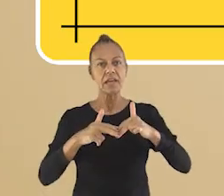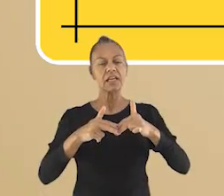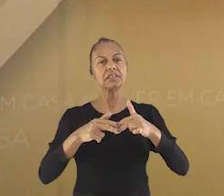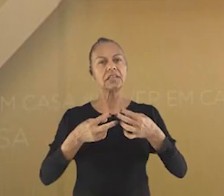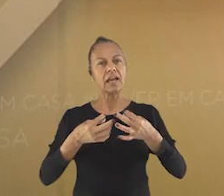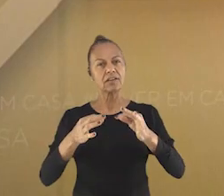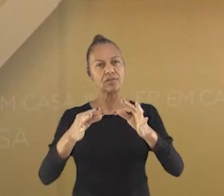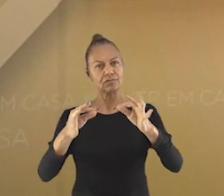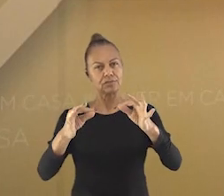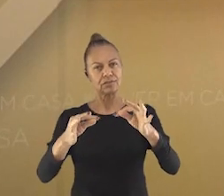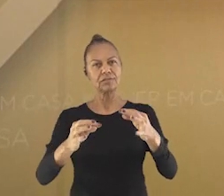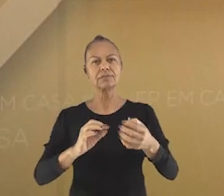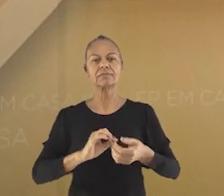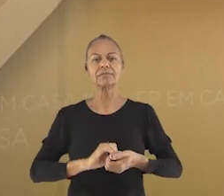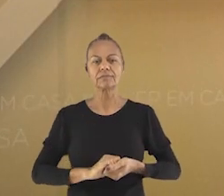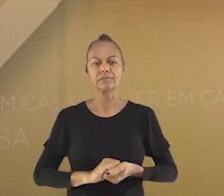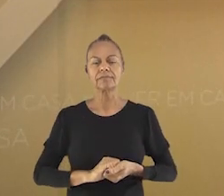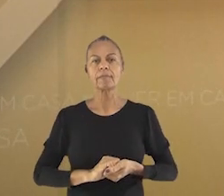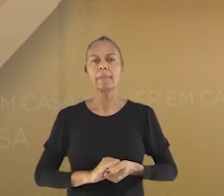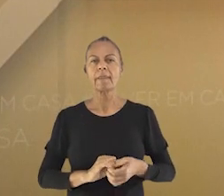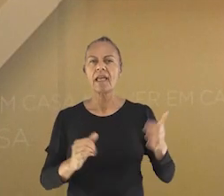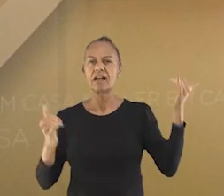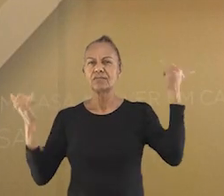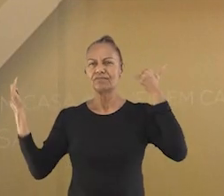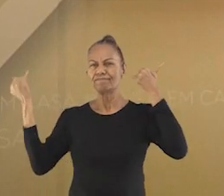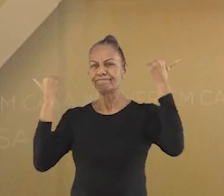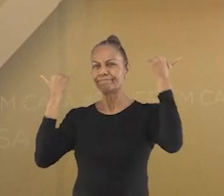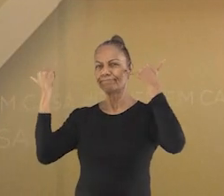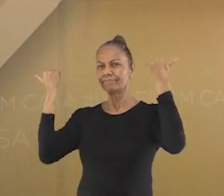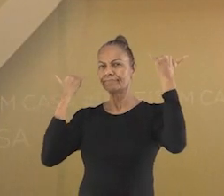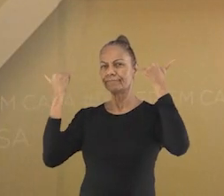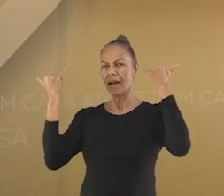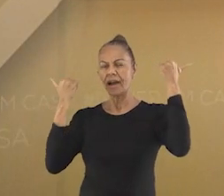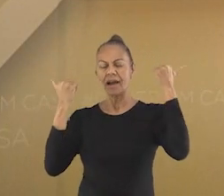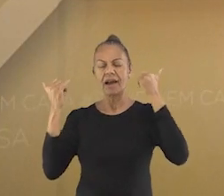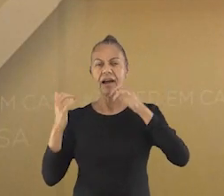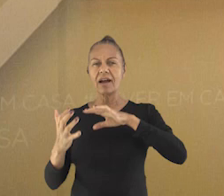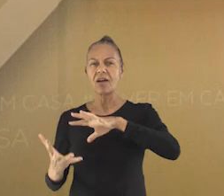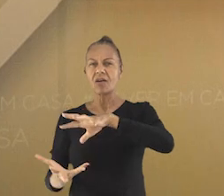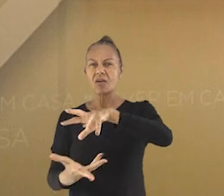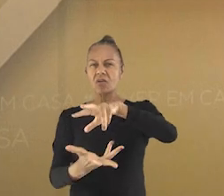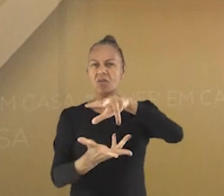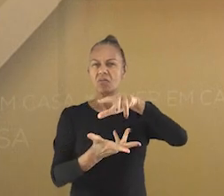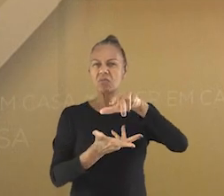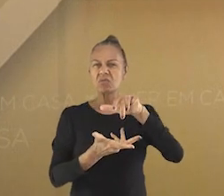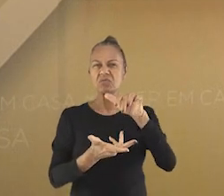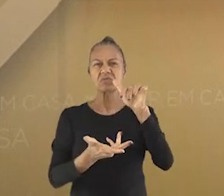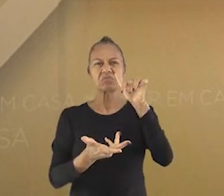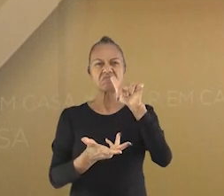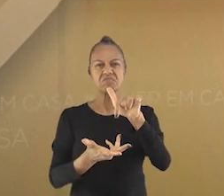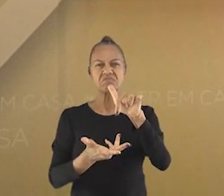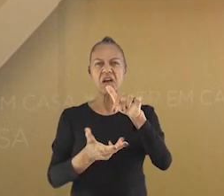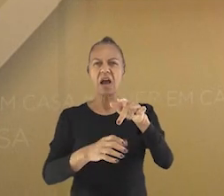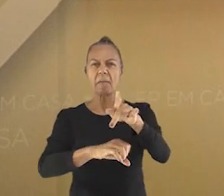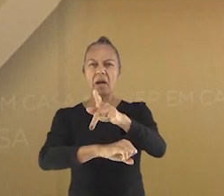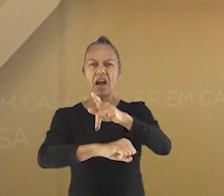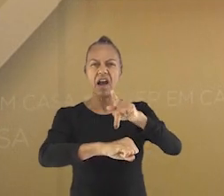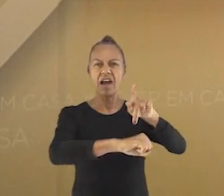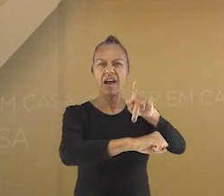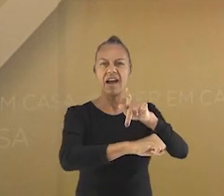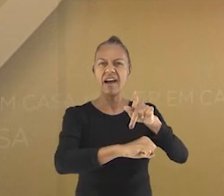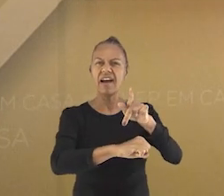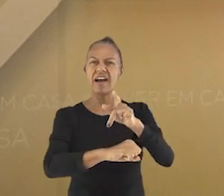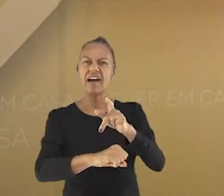tecnologias. Ouvimos tanto falar que vivemos em um mundo cada vez mais globalizado.